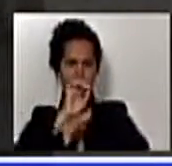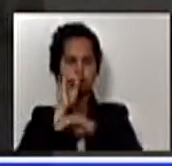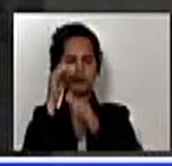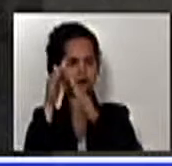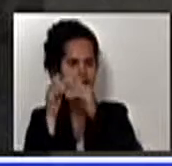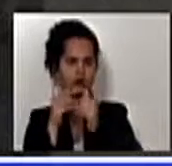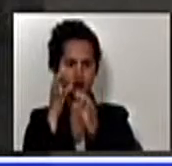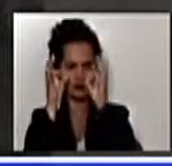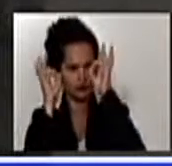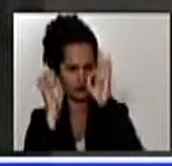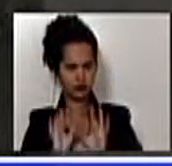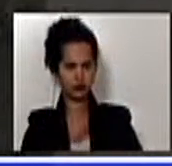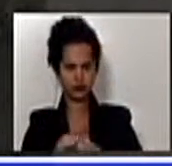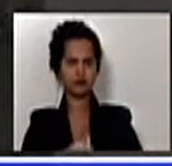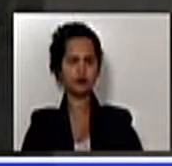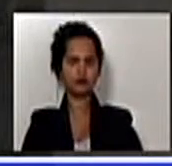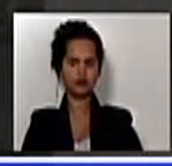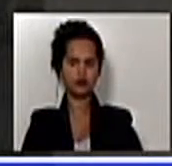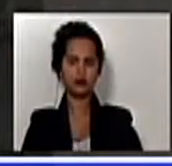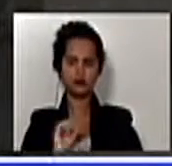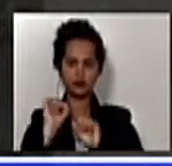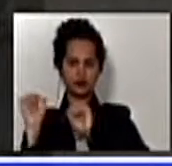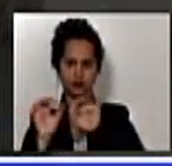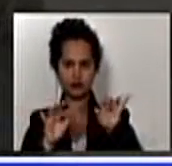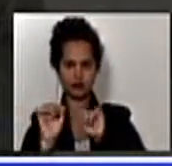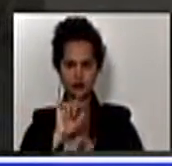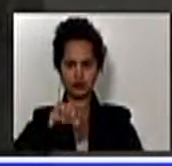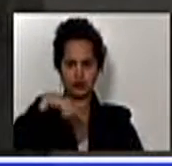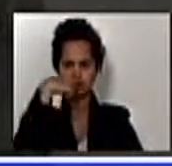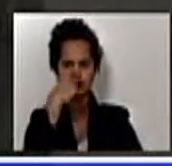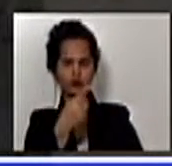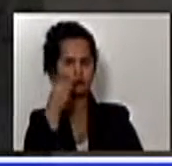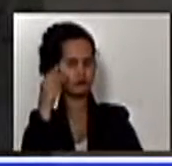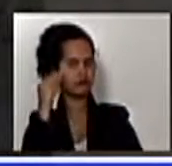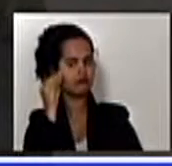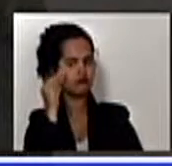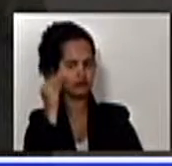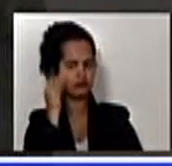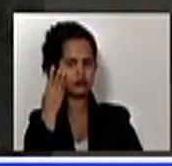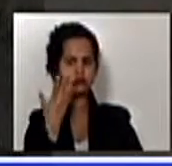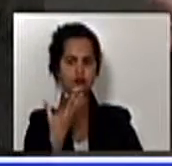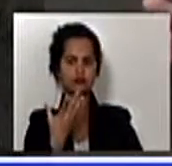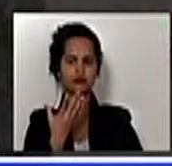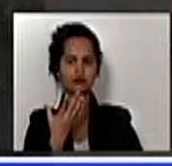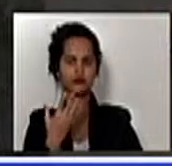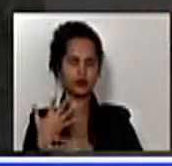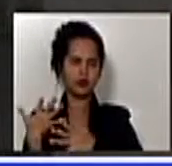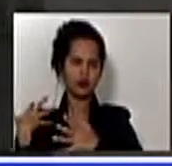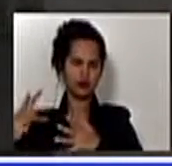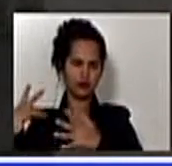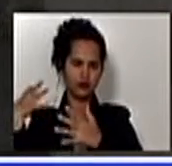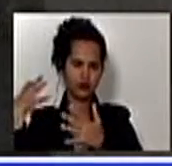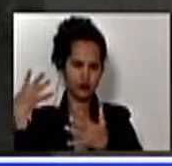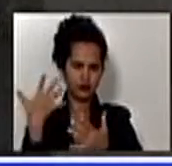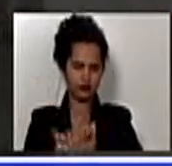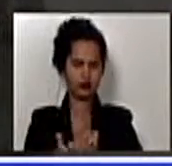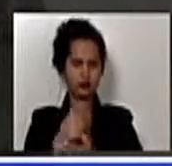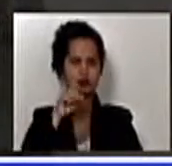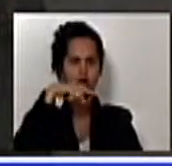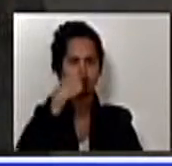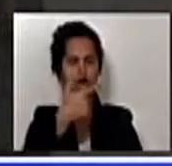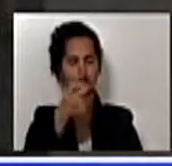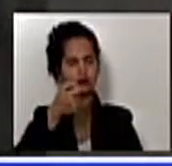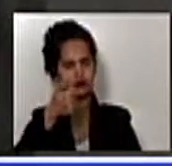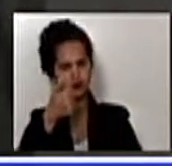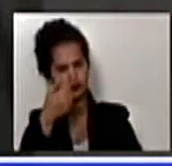pedido na próxima semana, e a gente acredita que tenha a gente, ao longo de 2016, a gente